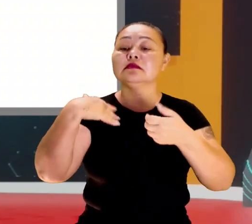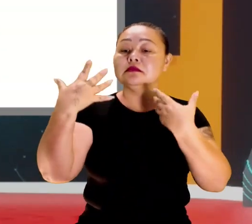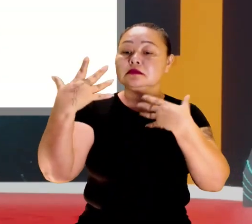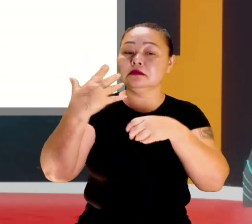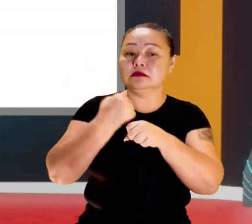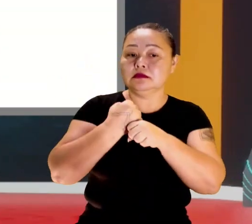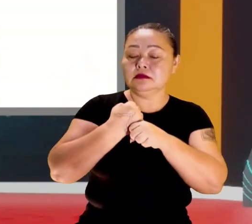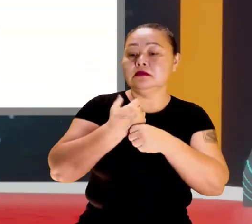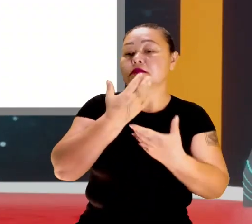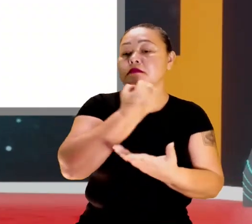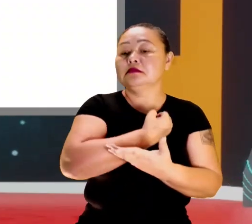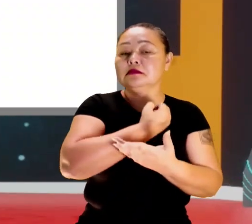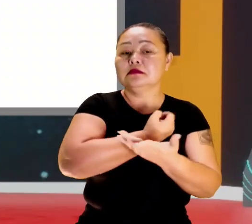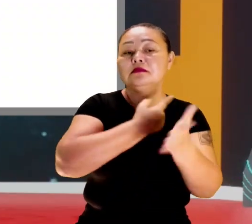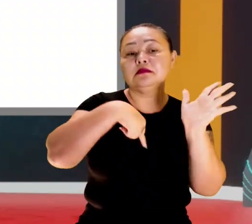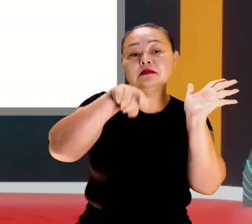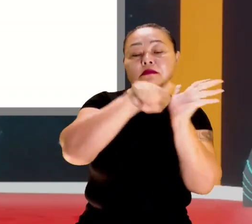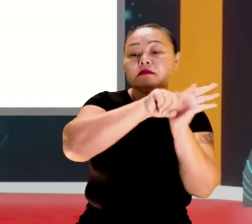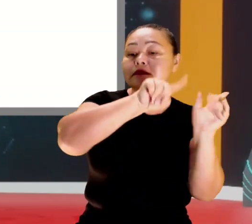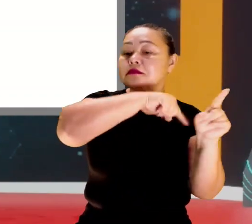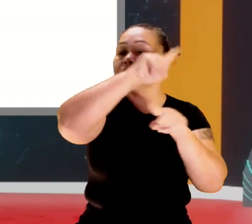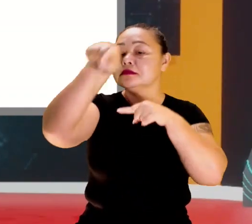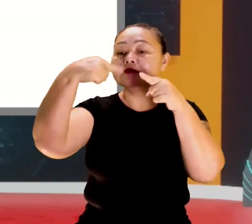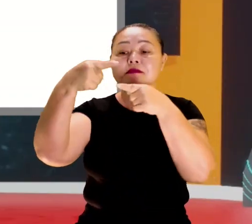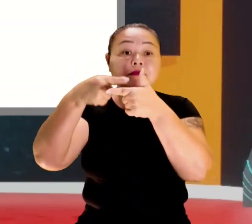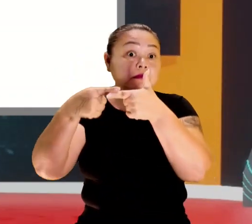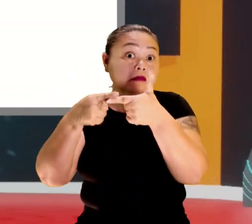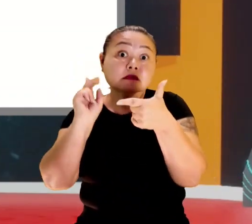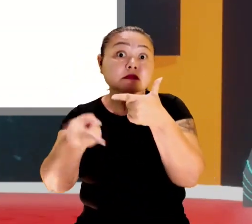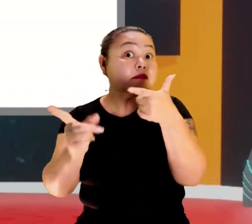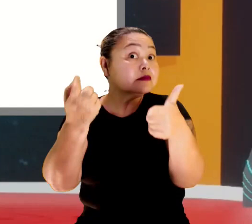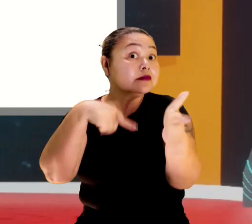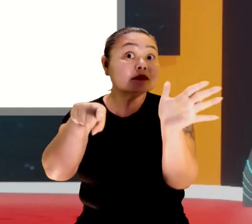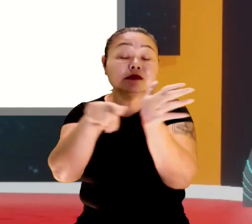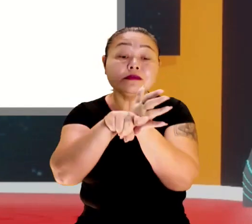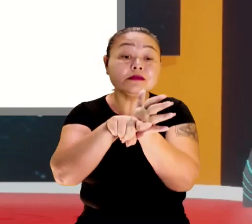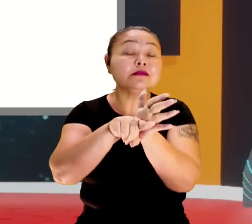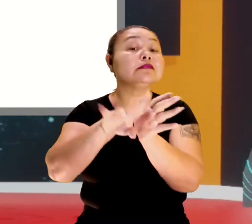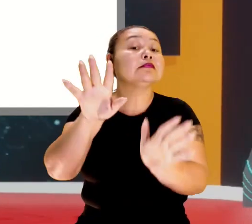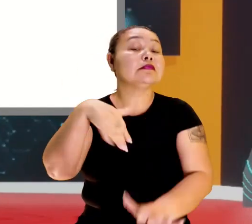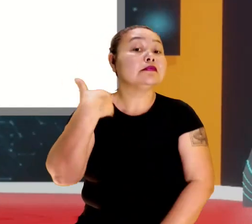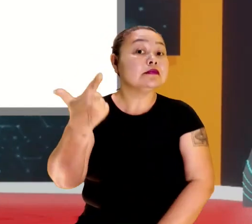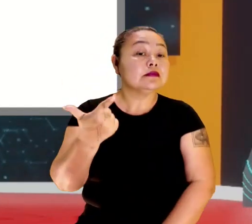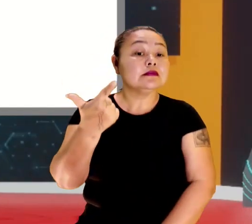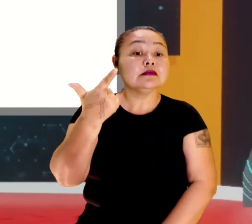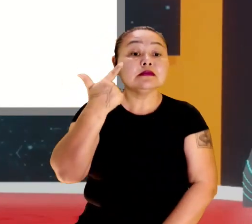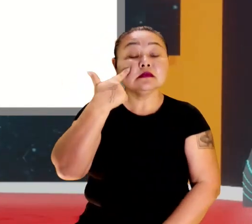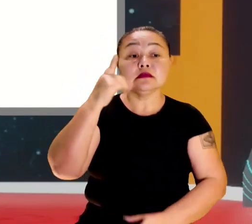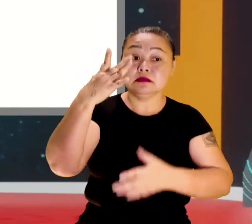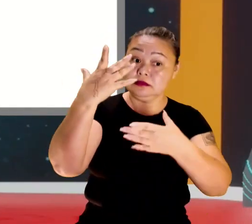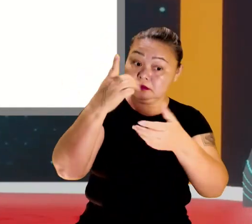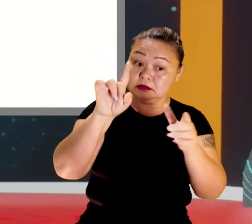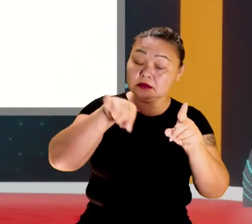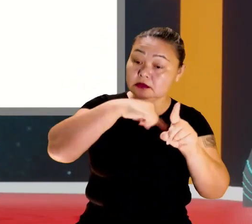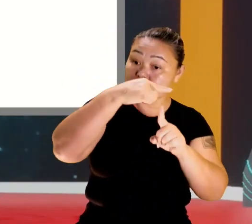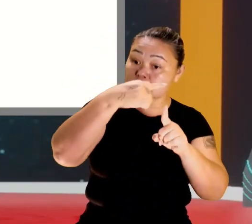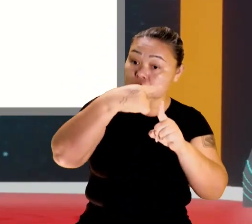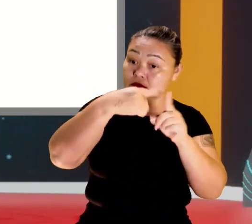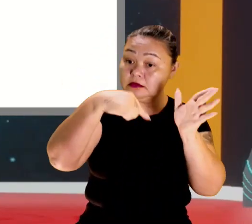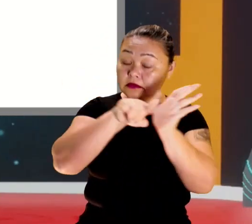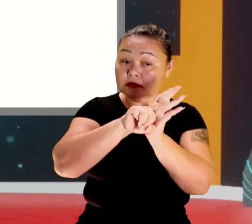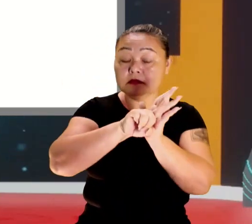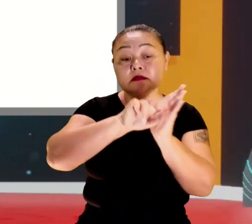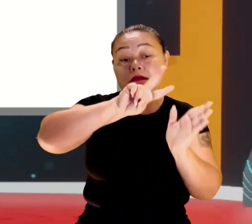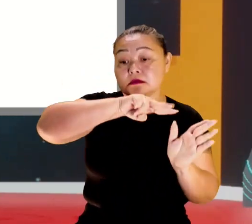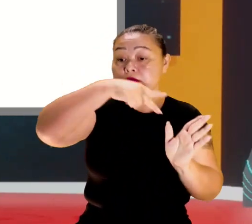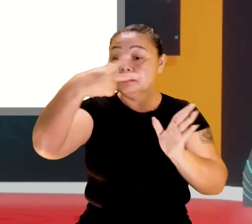um número negativo e ele passa dividindo e continua negativo. Continua. É onde a gente vê que não é que muda de sinal, troca a operação sendo a